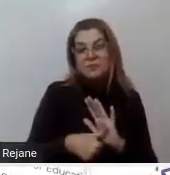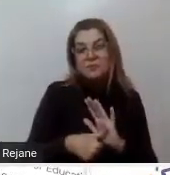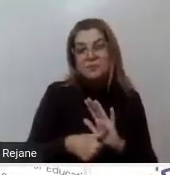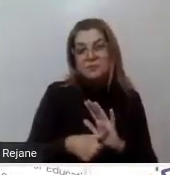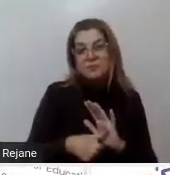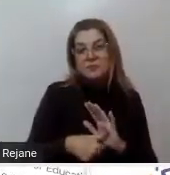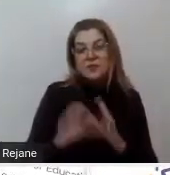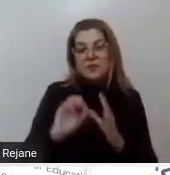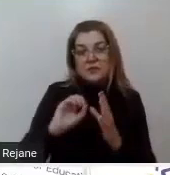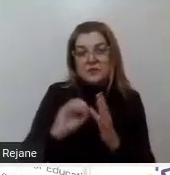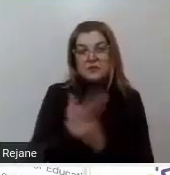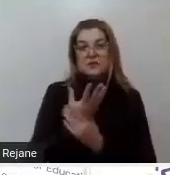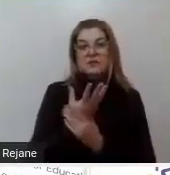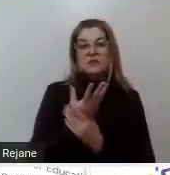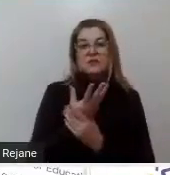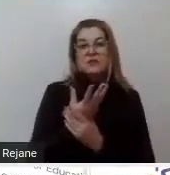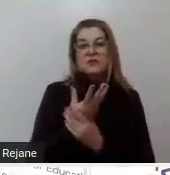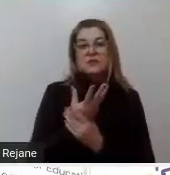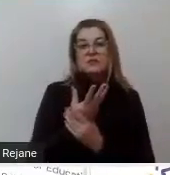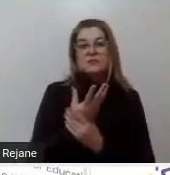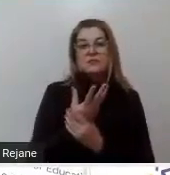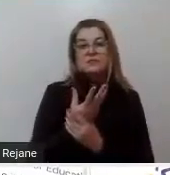crie sua